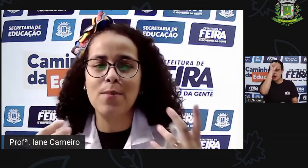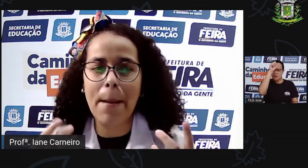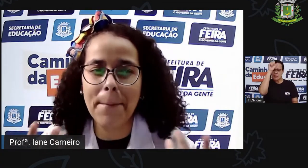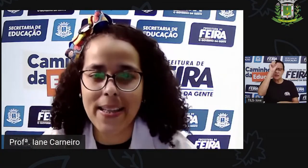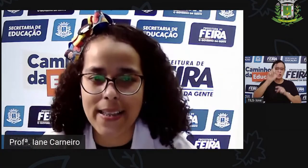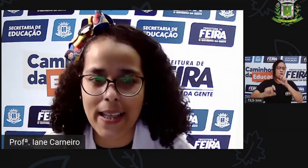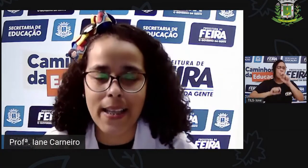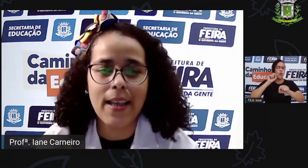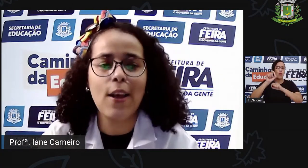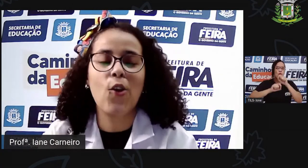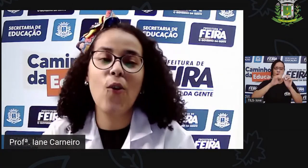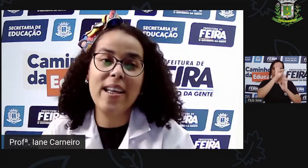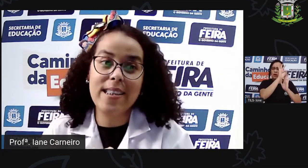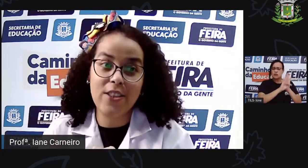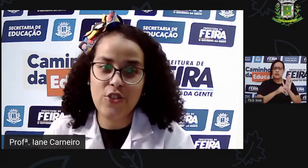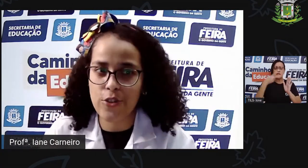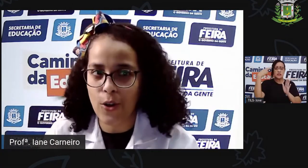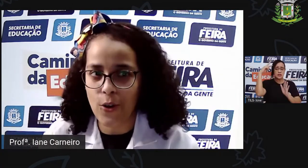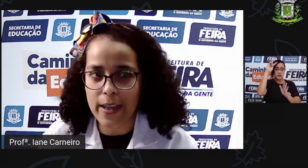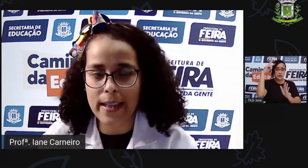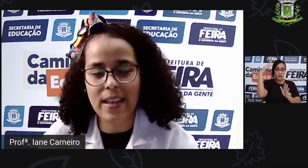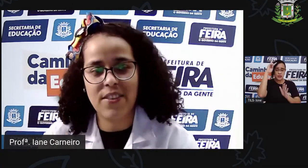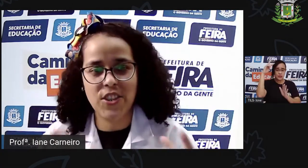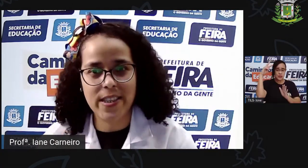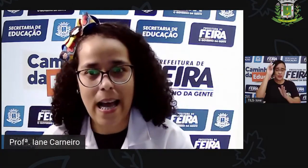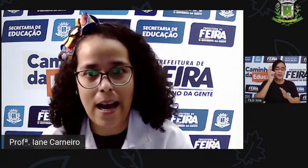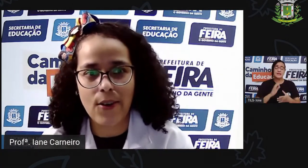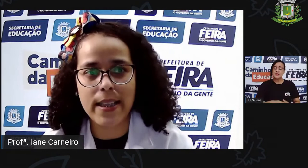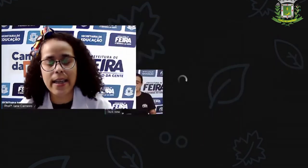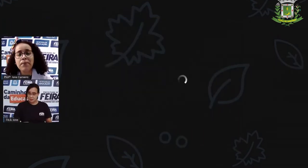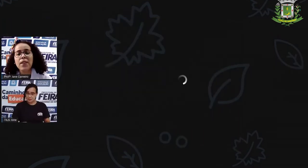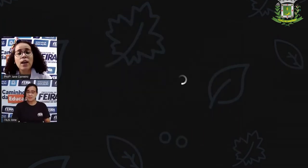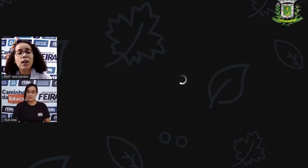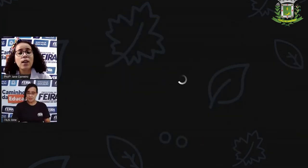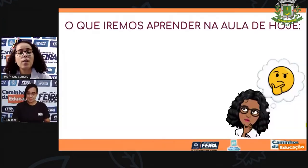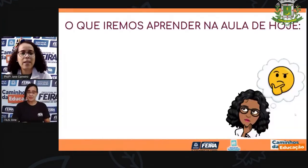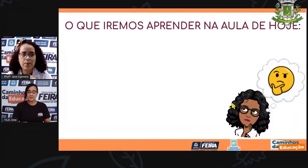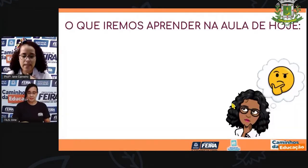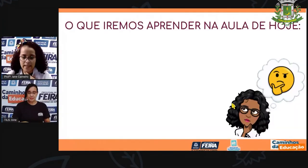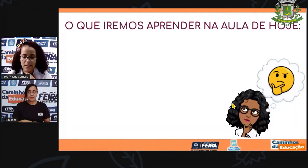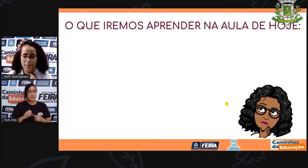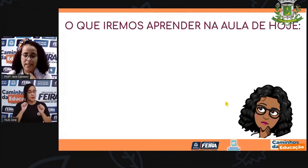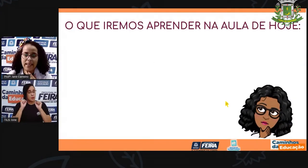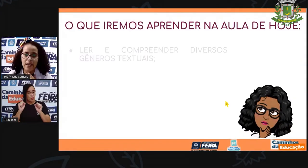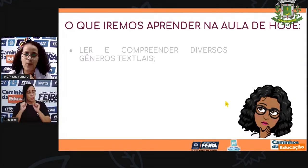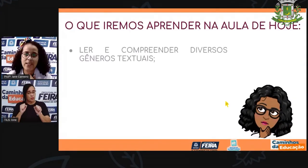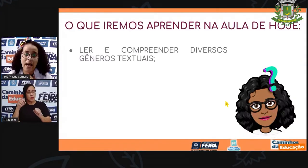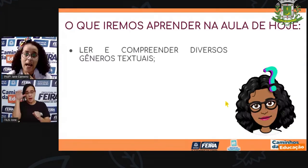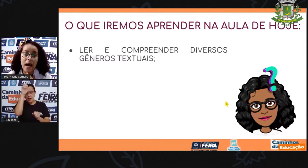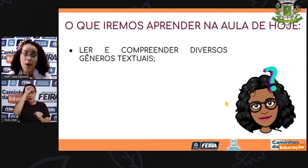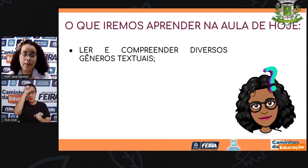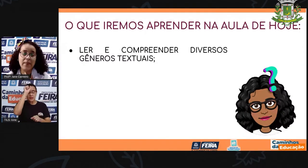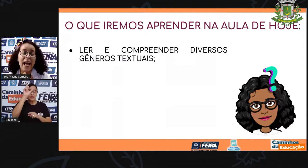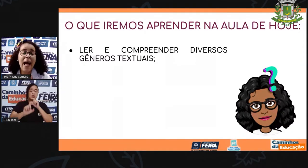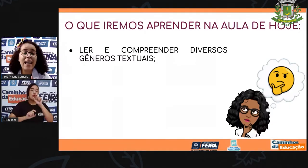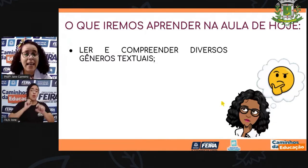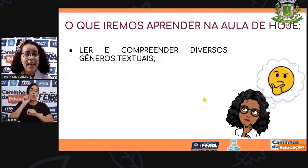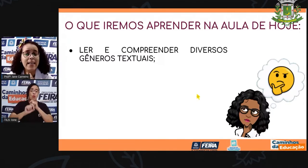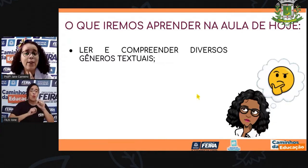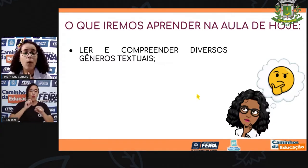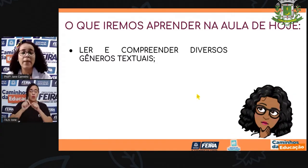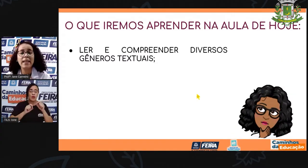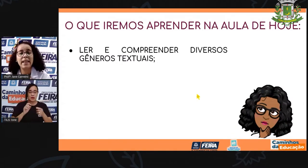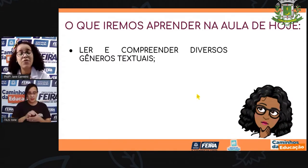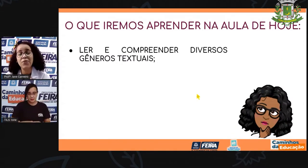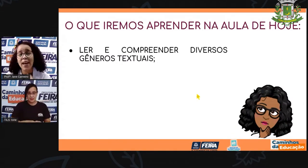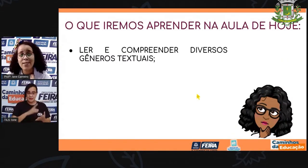podemos aprender com essa história, através dessa aula, né? Nós podemos aprender com essa aula a ler